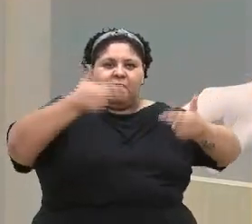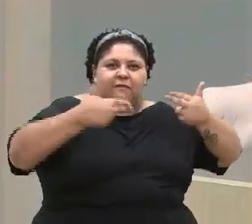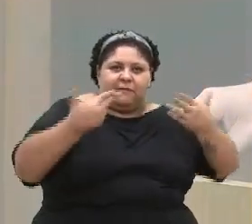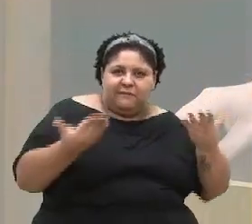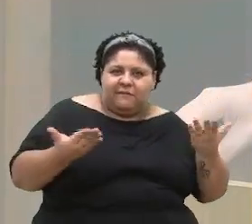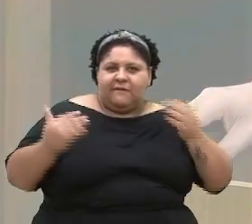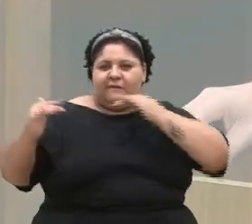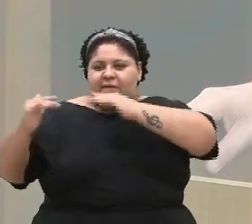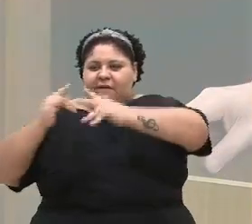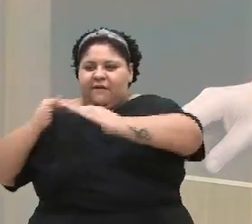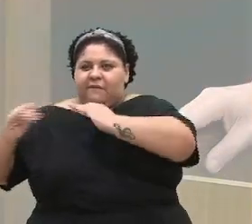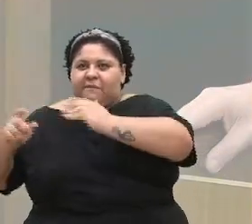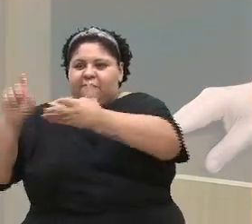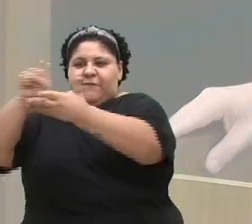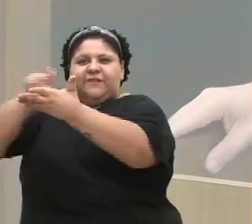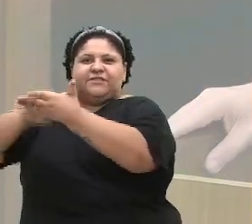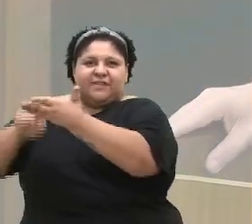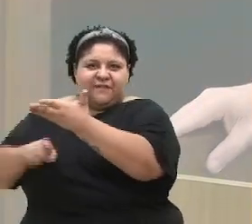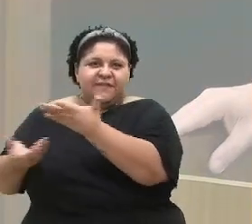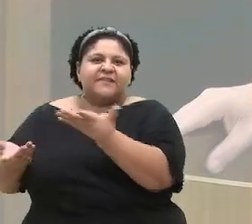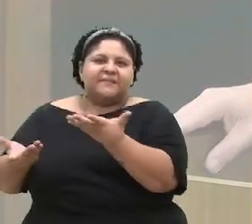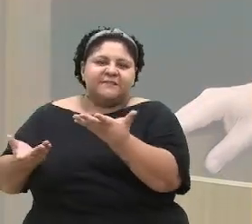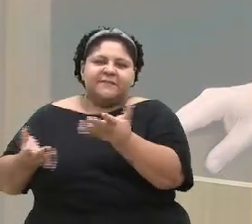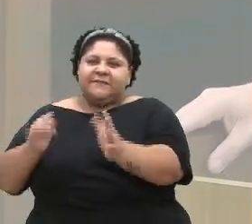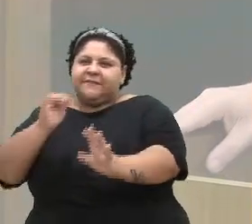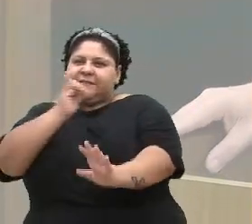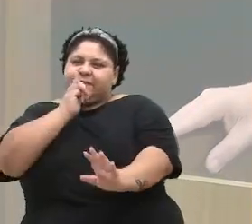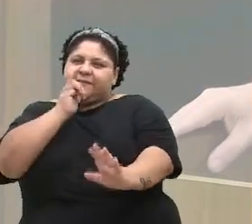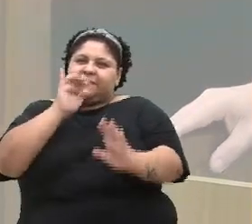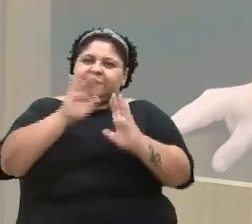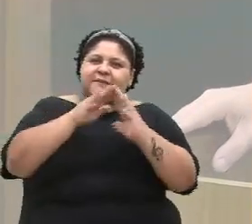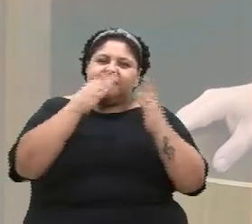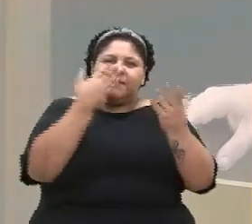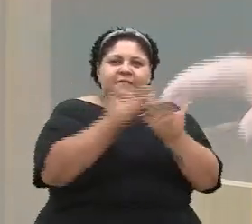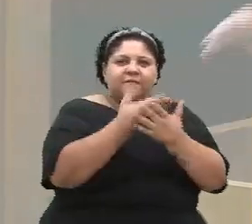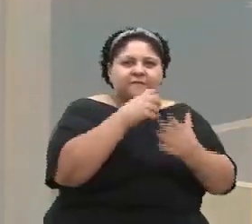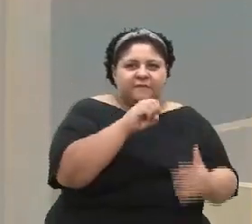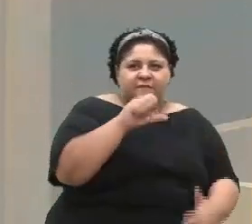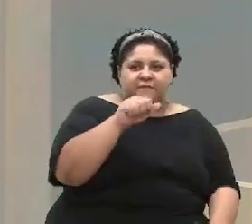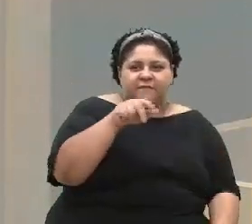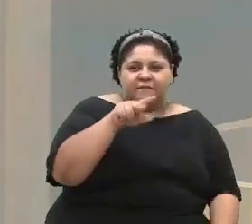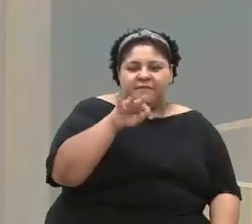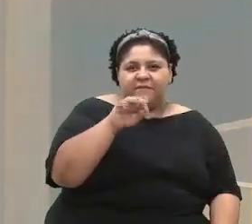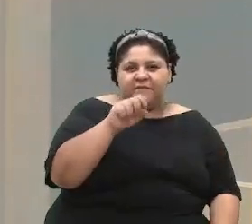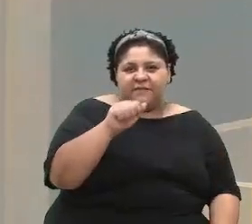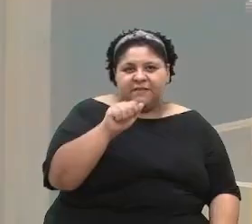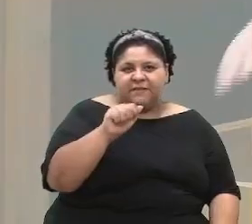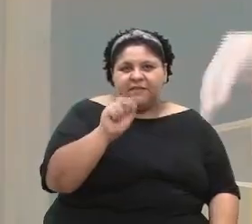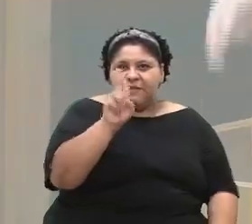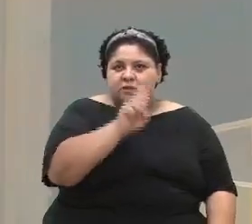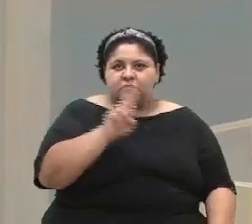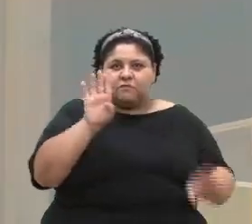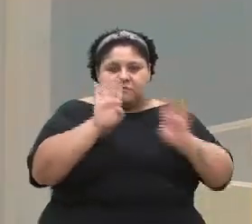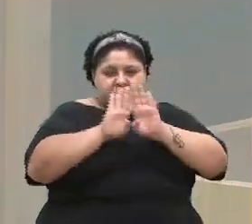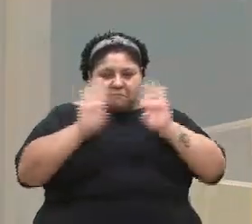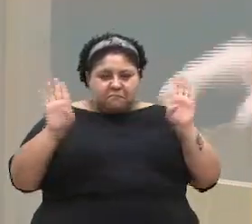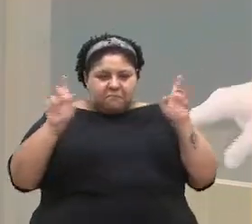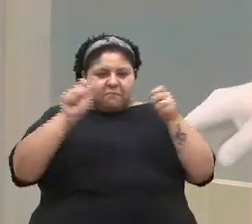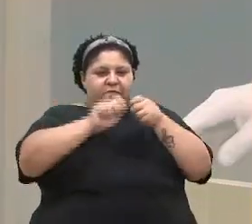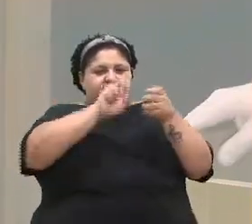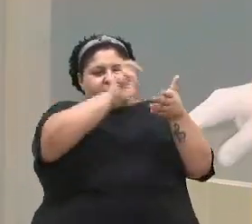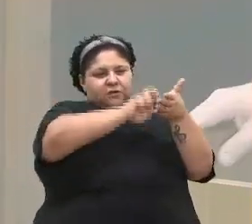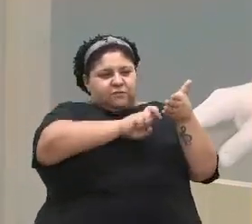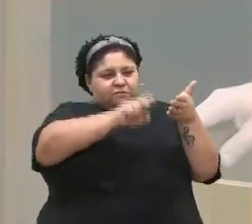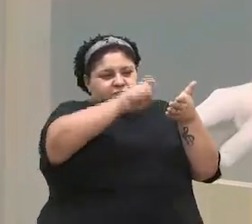né, de grafiteiros. A exemplo do Colégio Santa Catarina, que usou os muros do colégio para fazer o grafite, nós